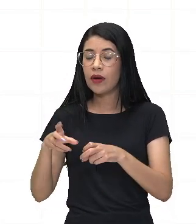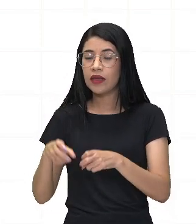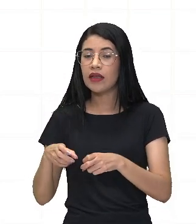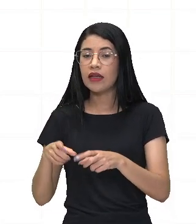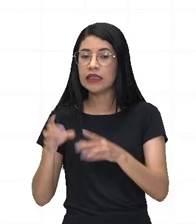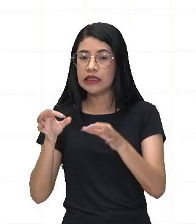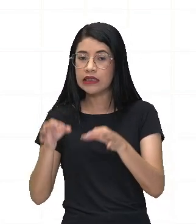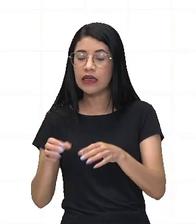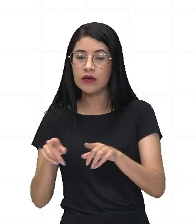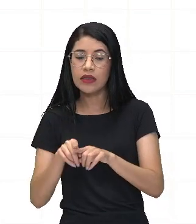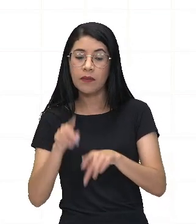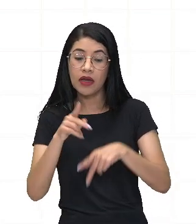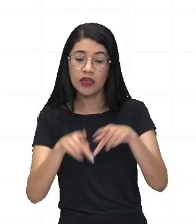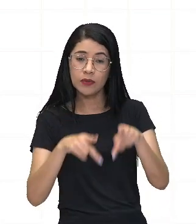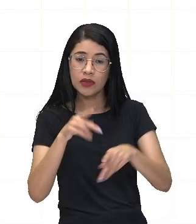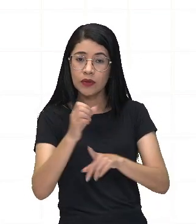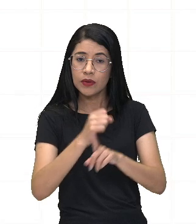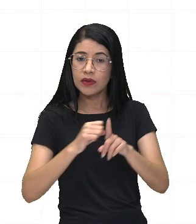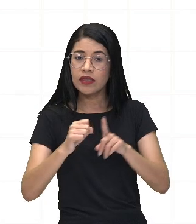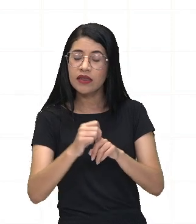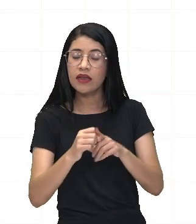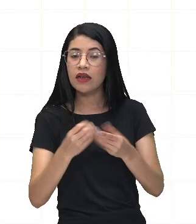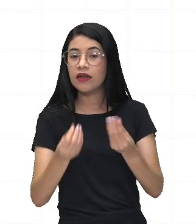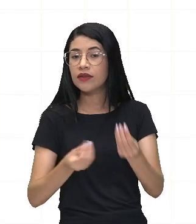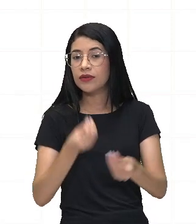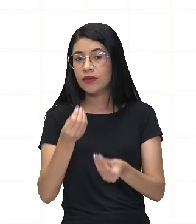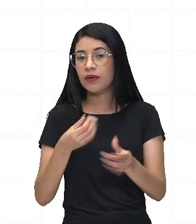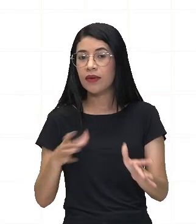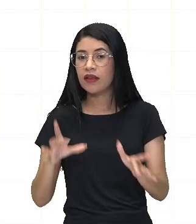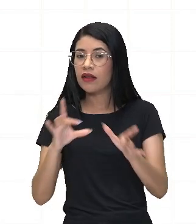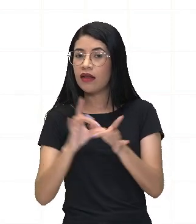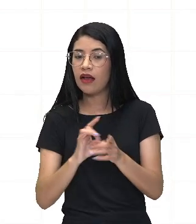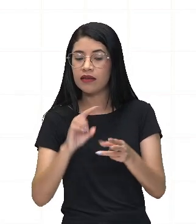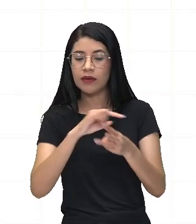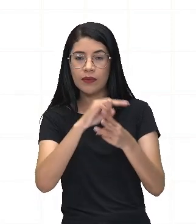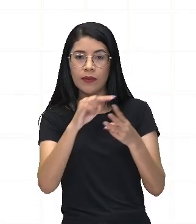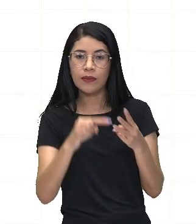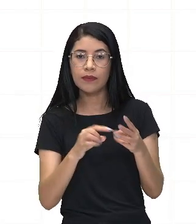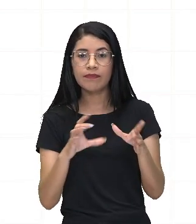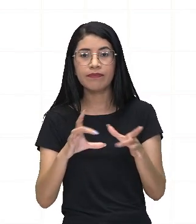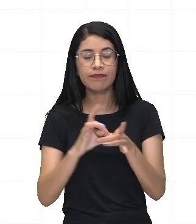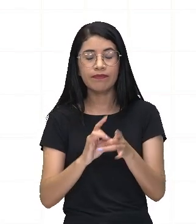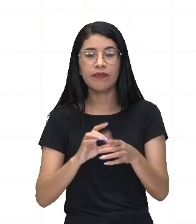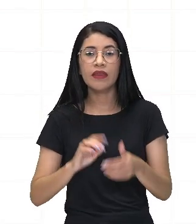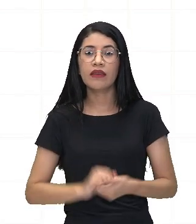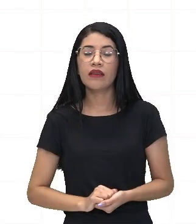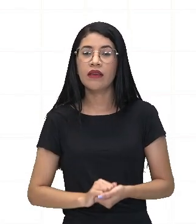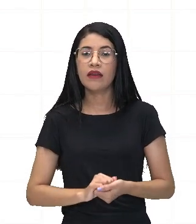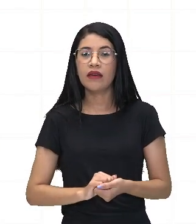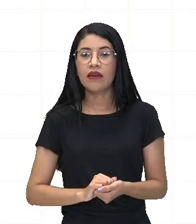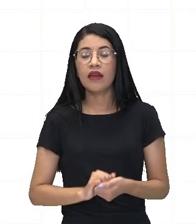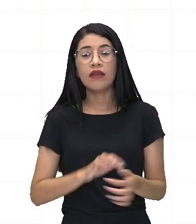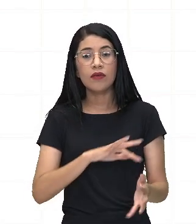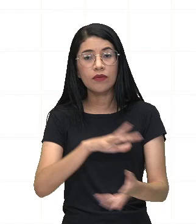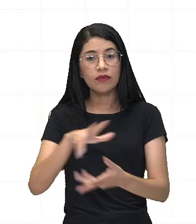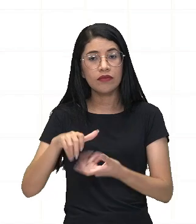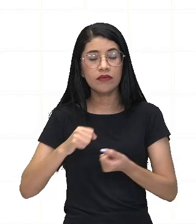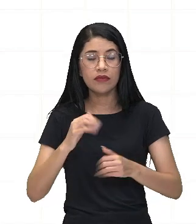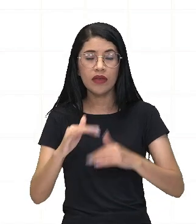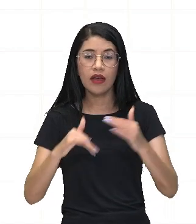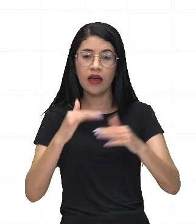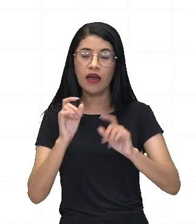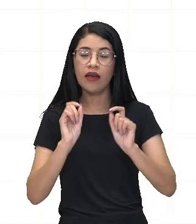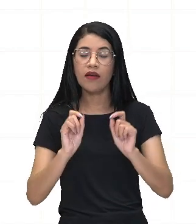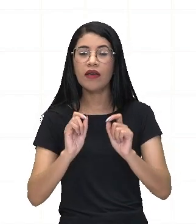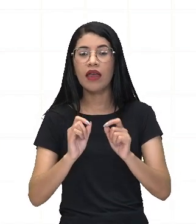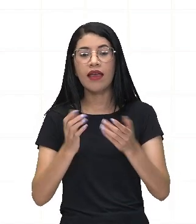também as populações que estão envolvidas. Então, o desenvolvimento sustentável, ele se refere a essa busca